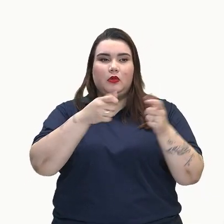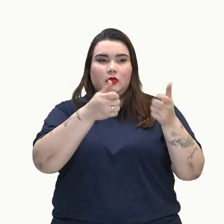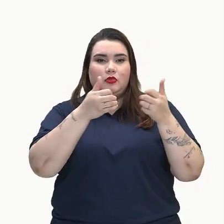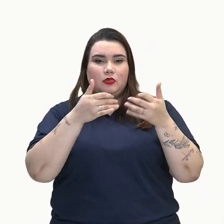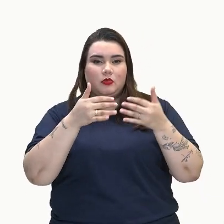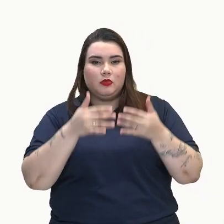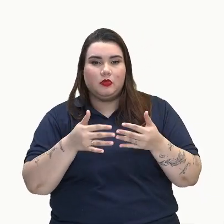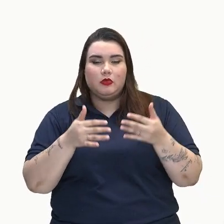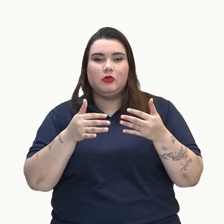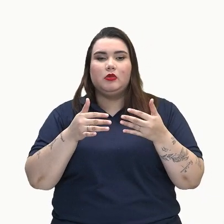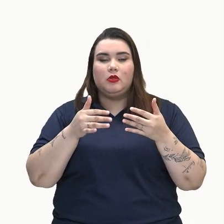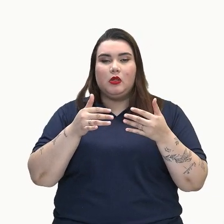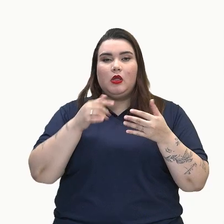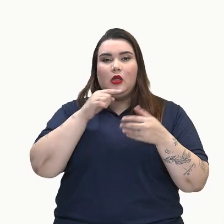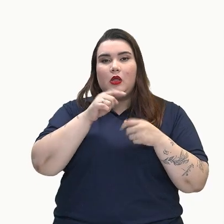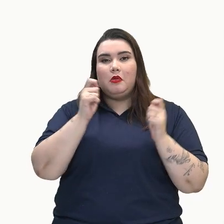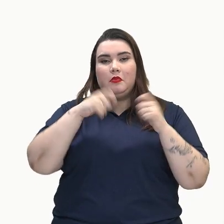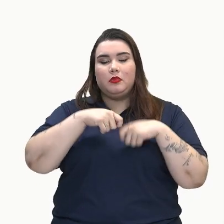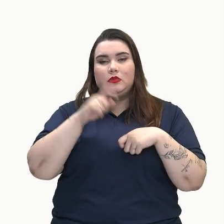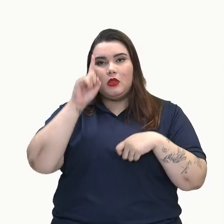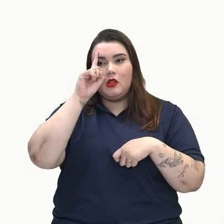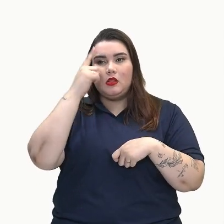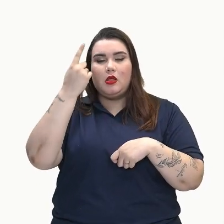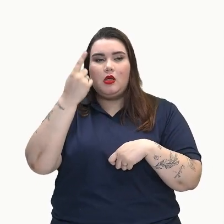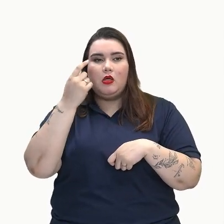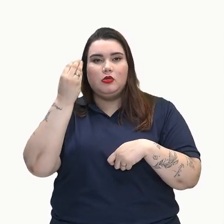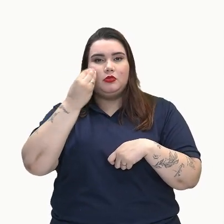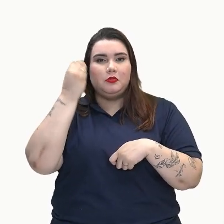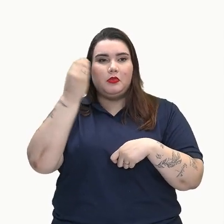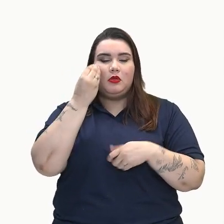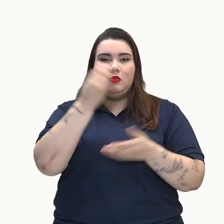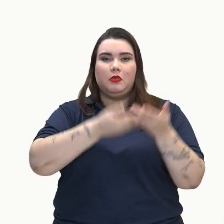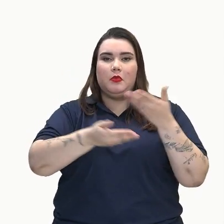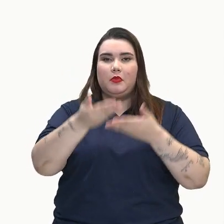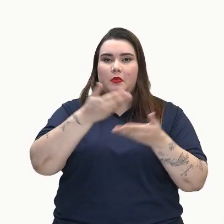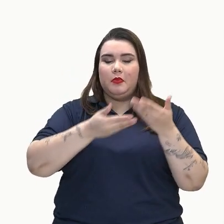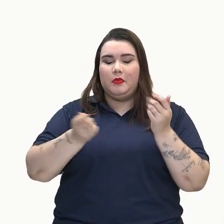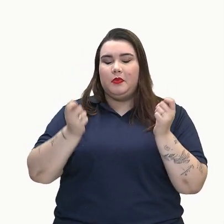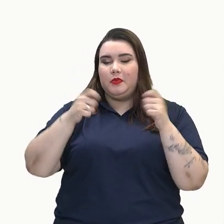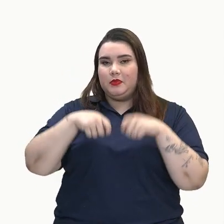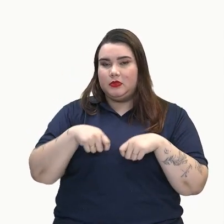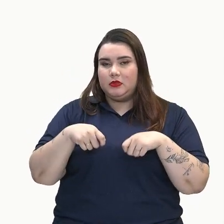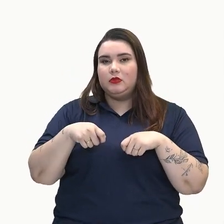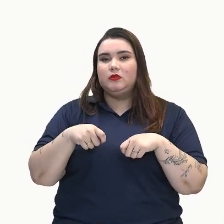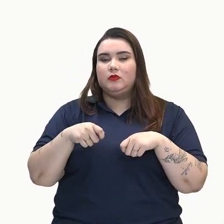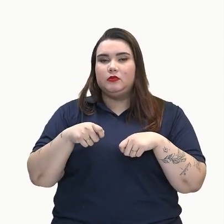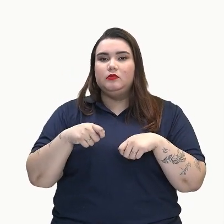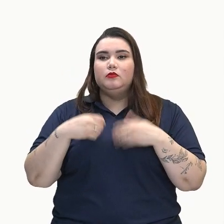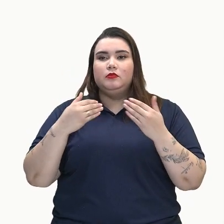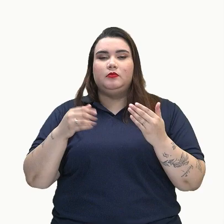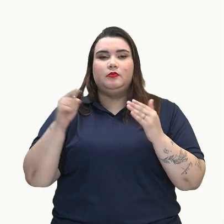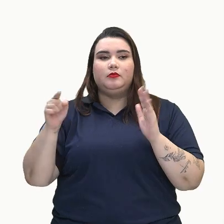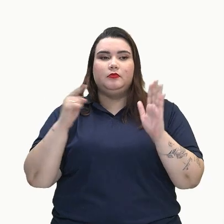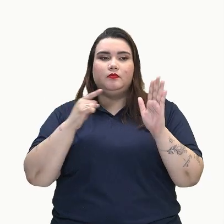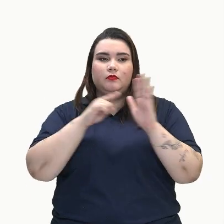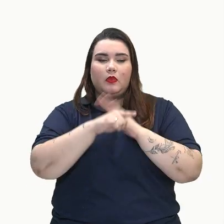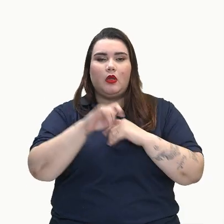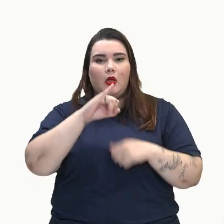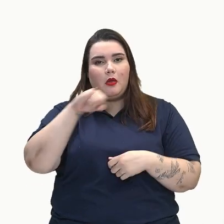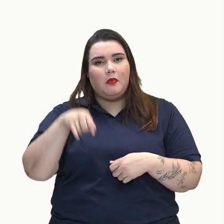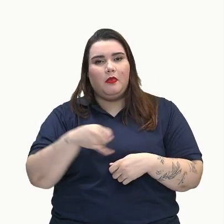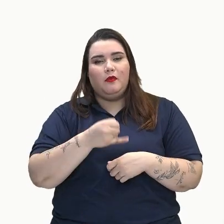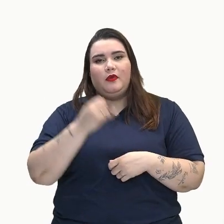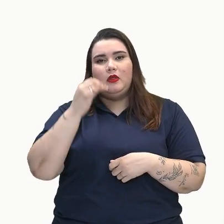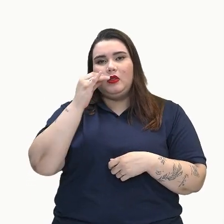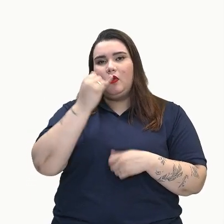desenvolver ideias e compartilhar essas experiências, ou seja, o entrevistador vai retirar muito mais